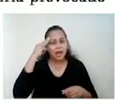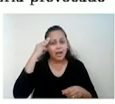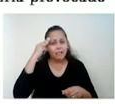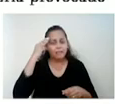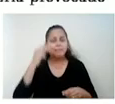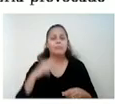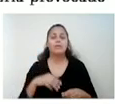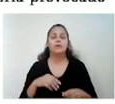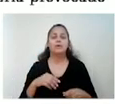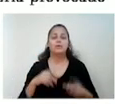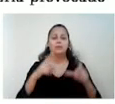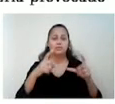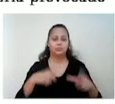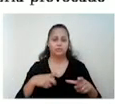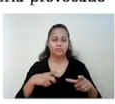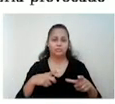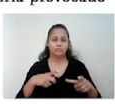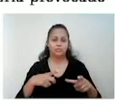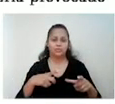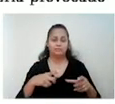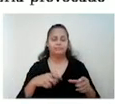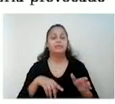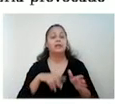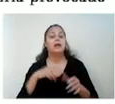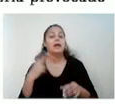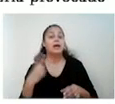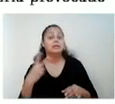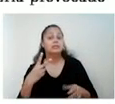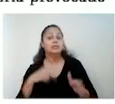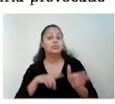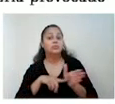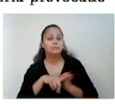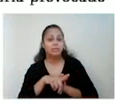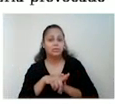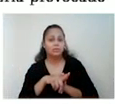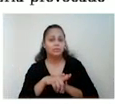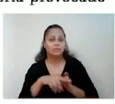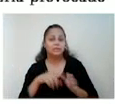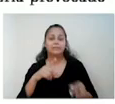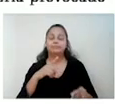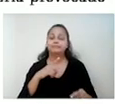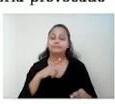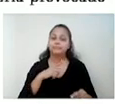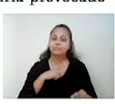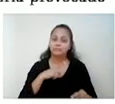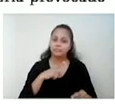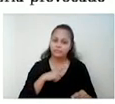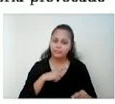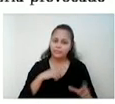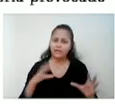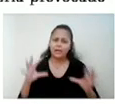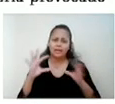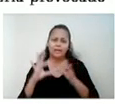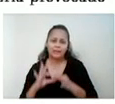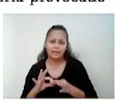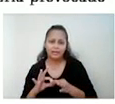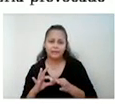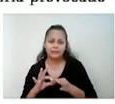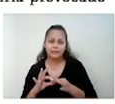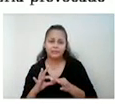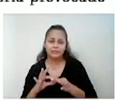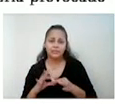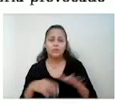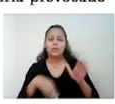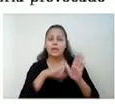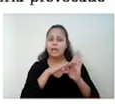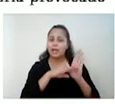período. Ok? Vamos para a segunda pergunta. Existe relação entre essa